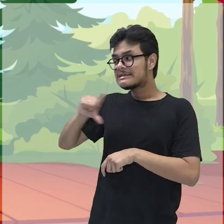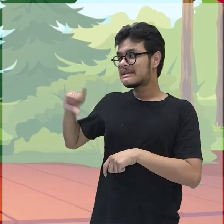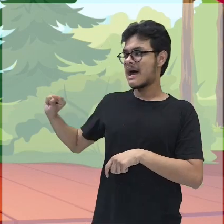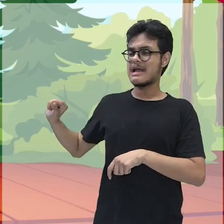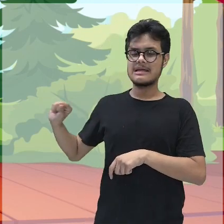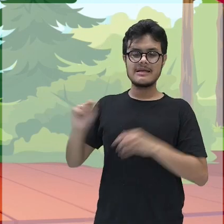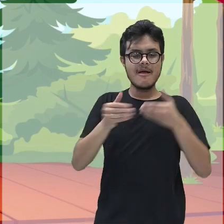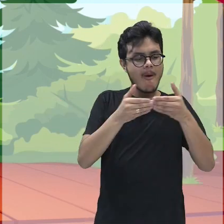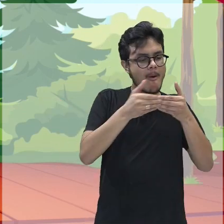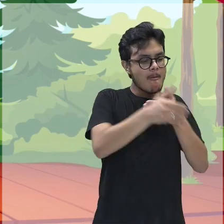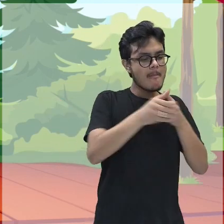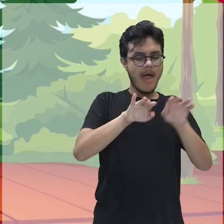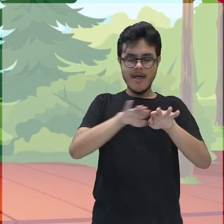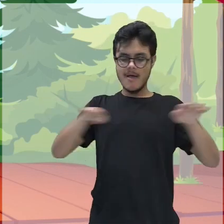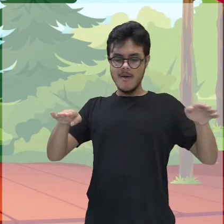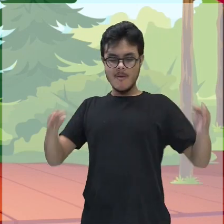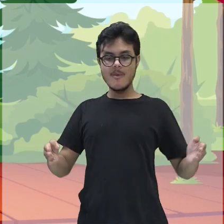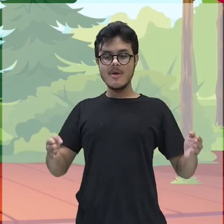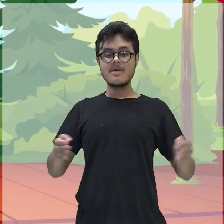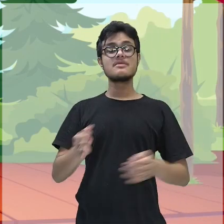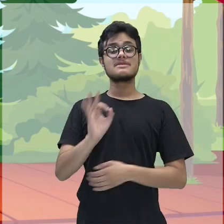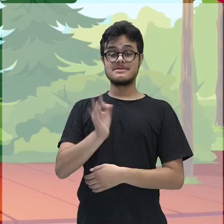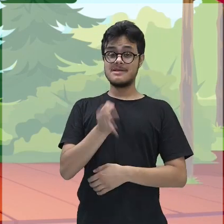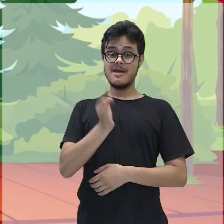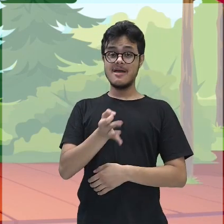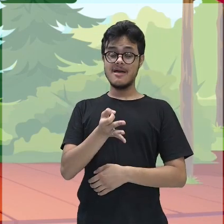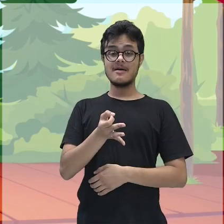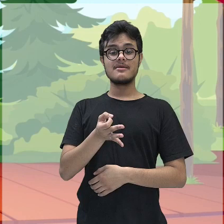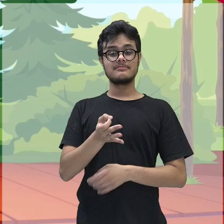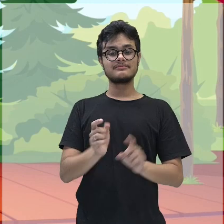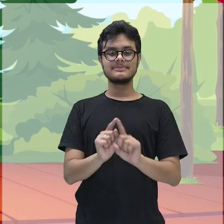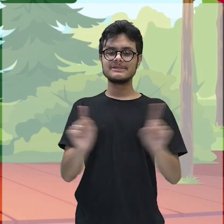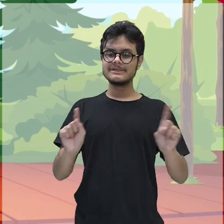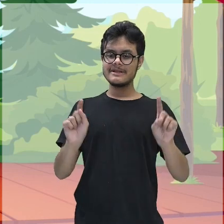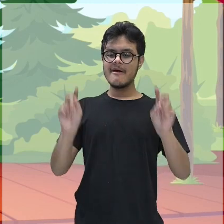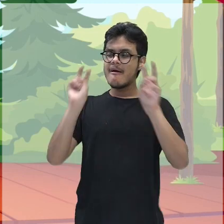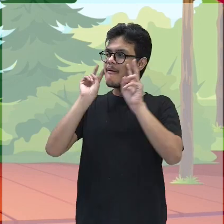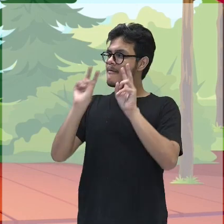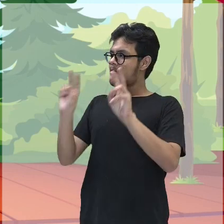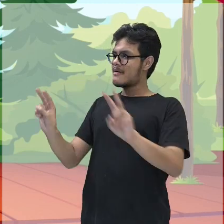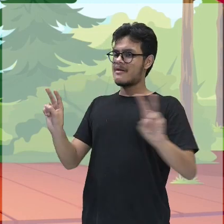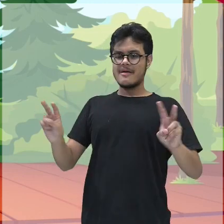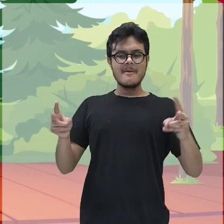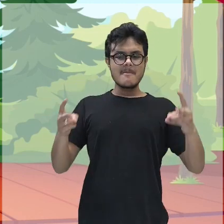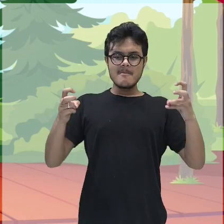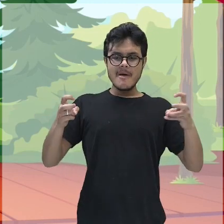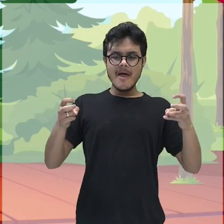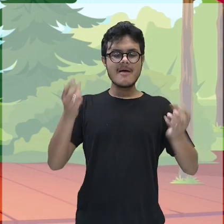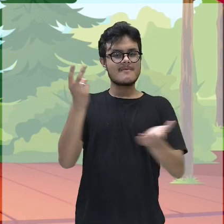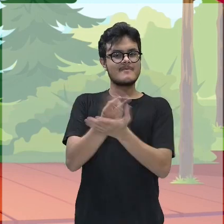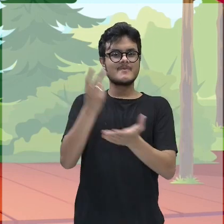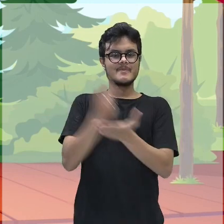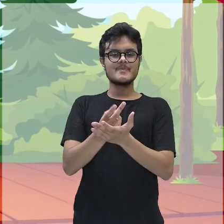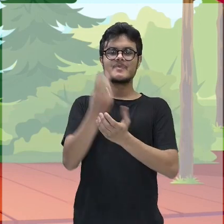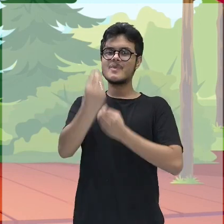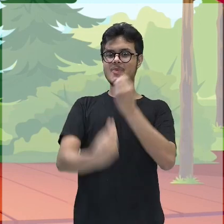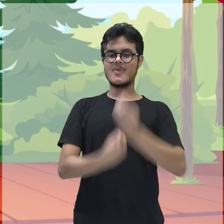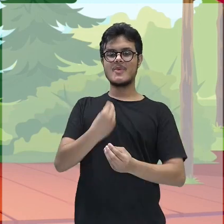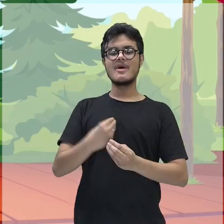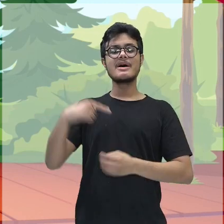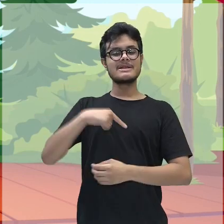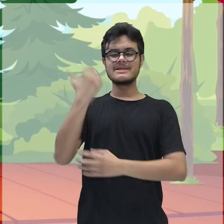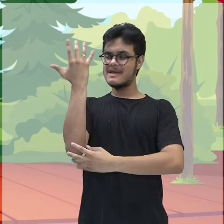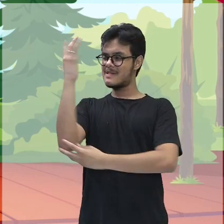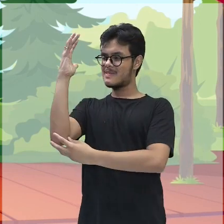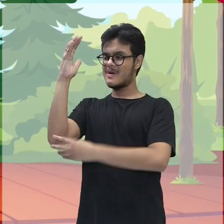do palco? Pois é, então aqui eu estou trazendo para vocês verem realmente como acontece isso. Então surgiu muito mais coisas